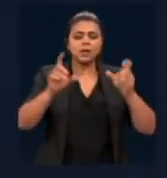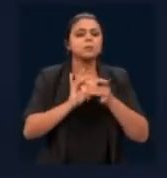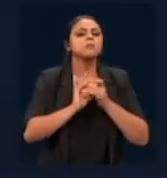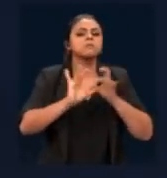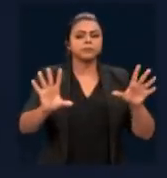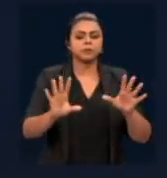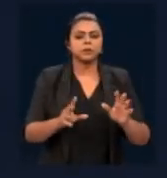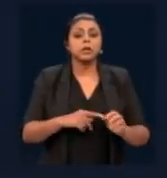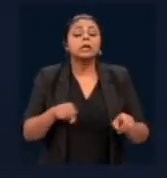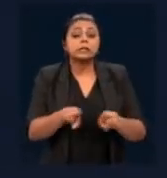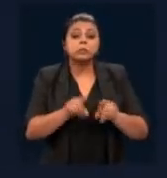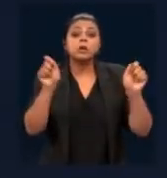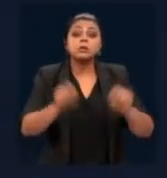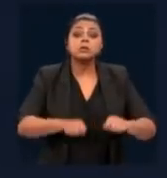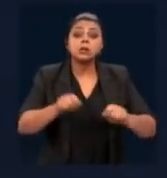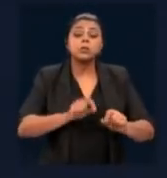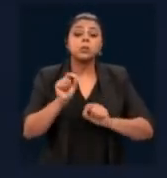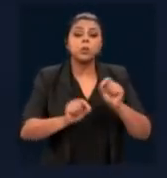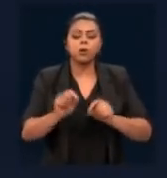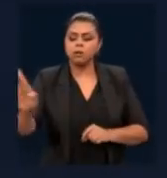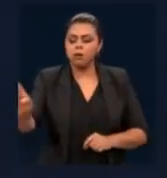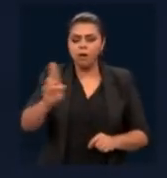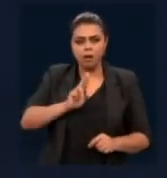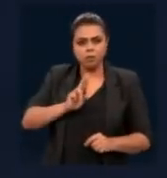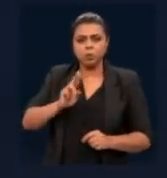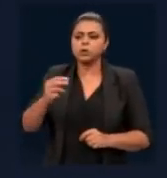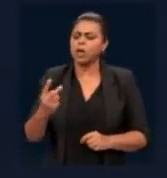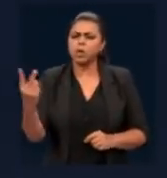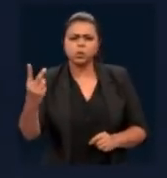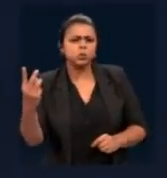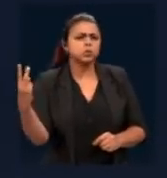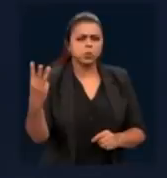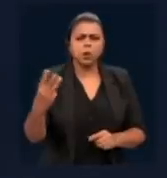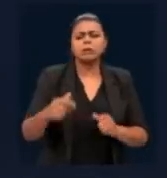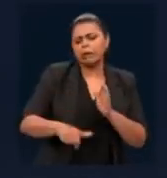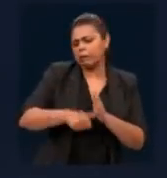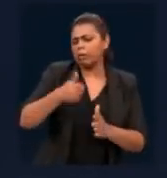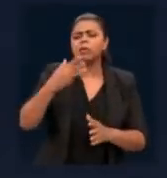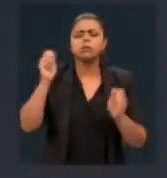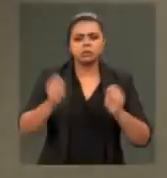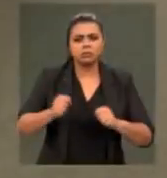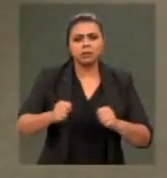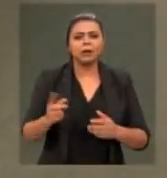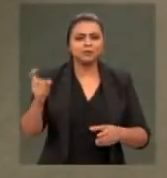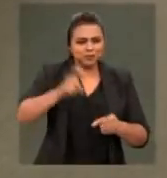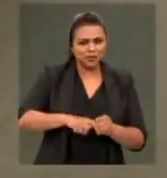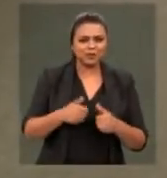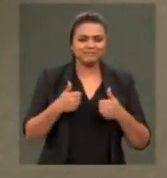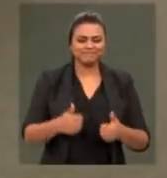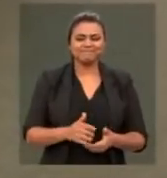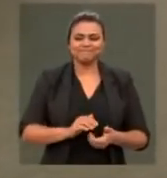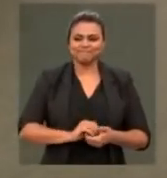ea possibilidade de um candidato responderá mais de uma pergunta a gente volta já